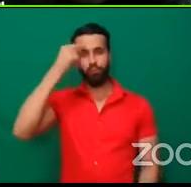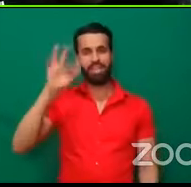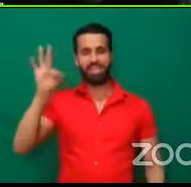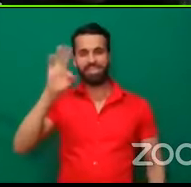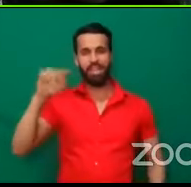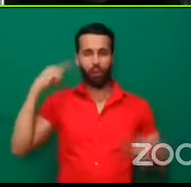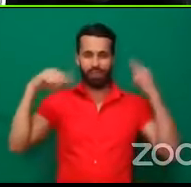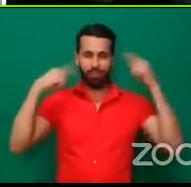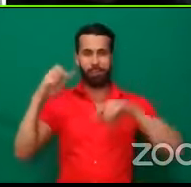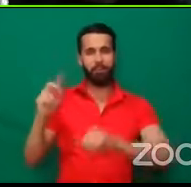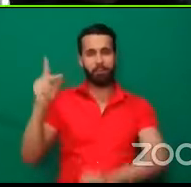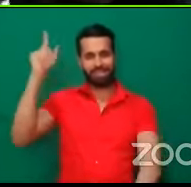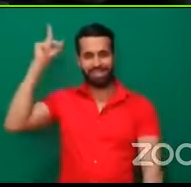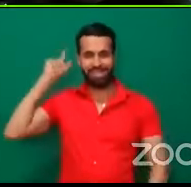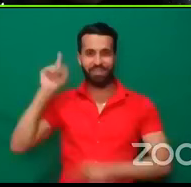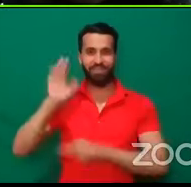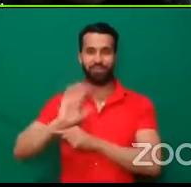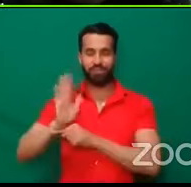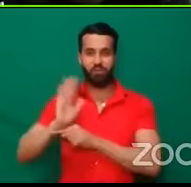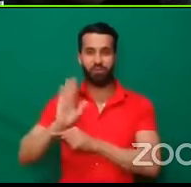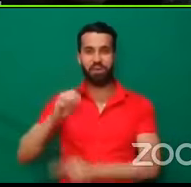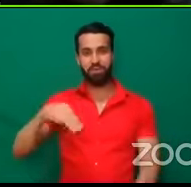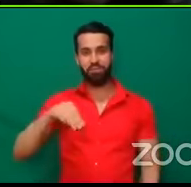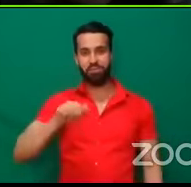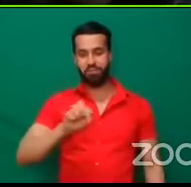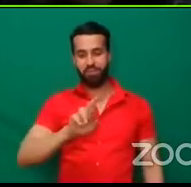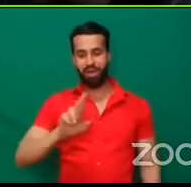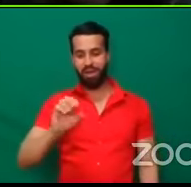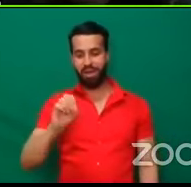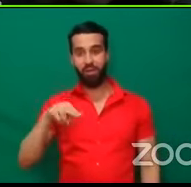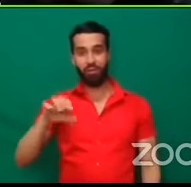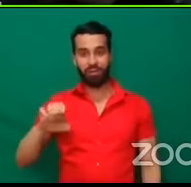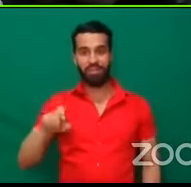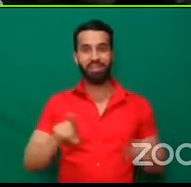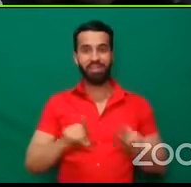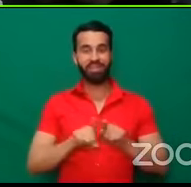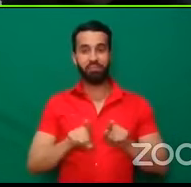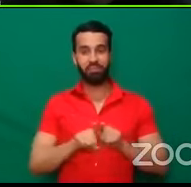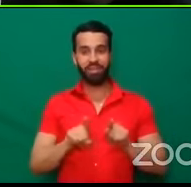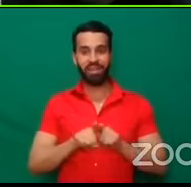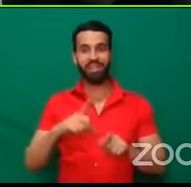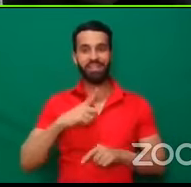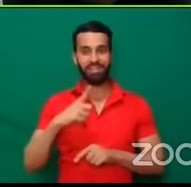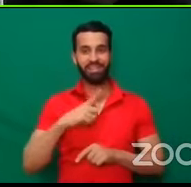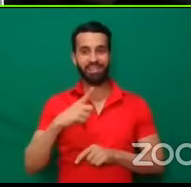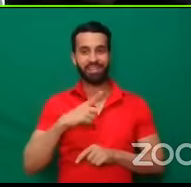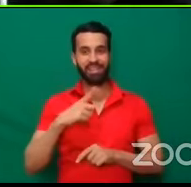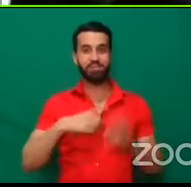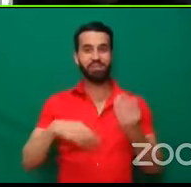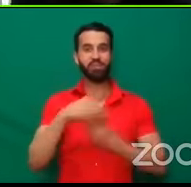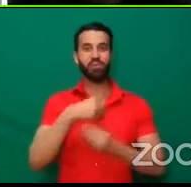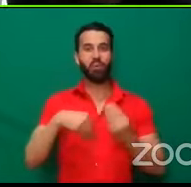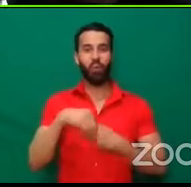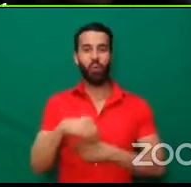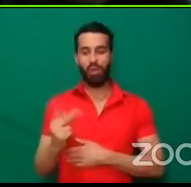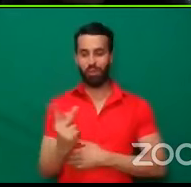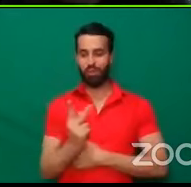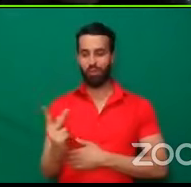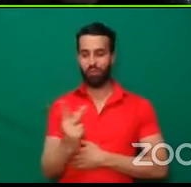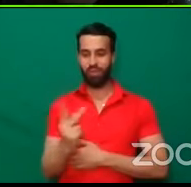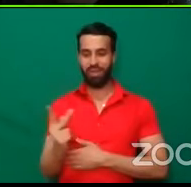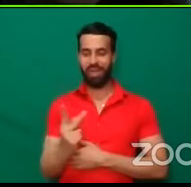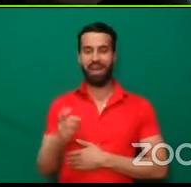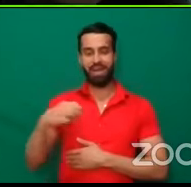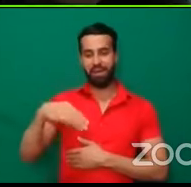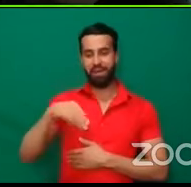É Marrone, é por causa da dupla do Marrone, eu misturei, mas também do personagem do